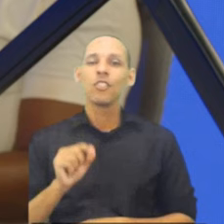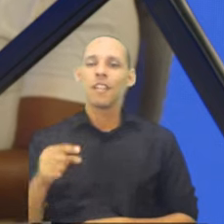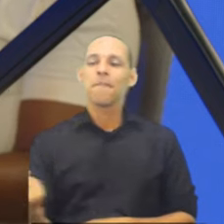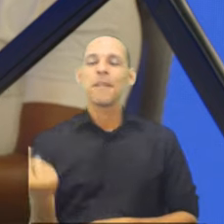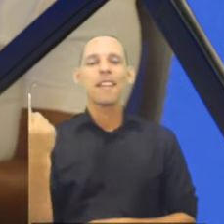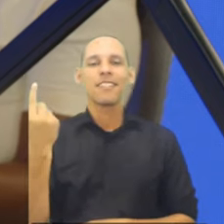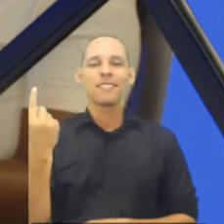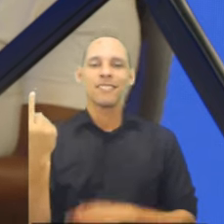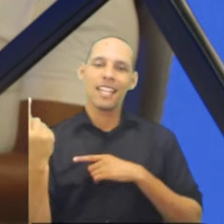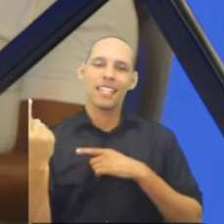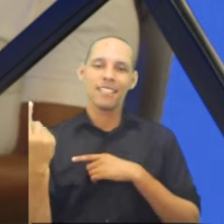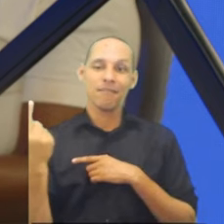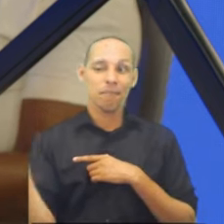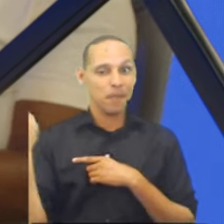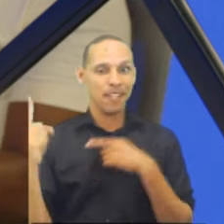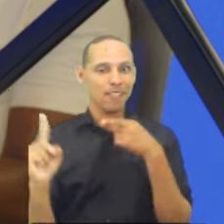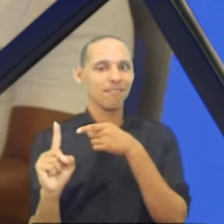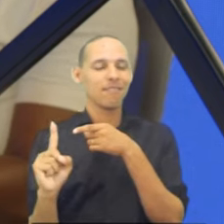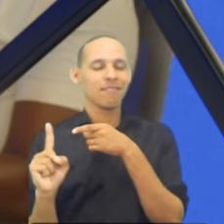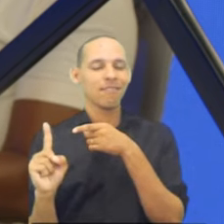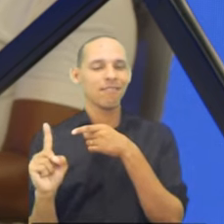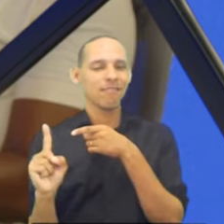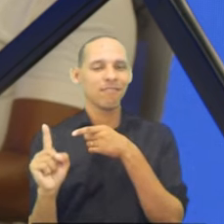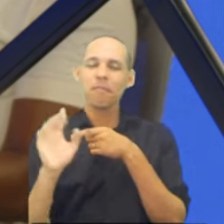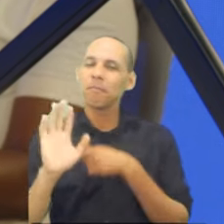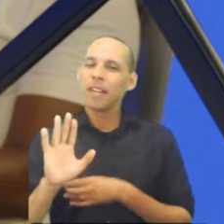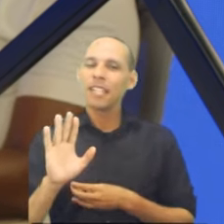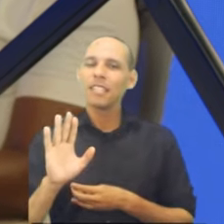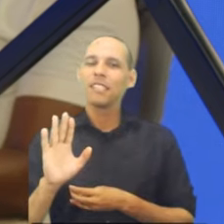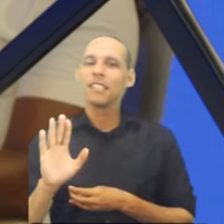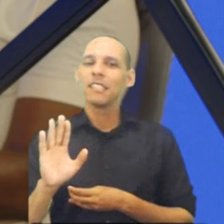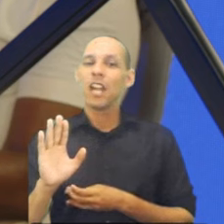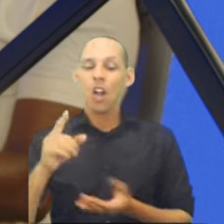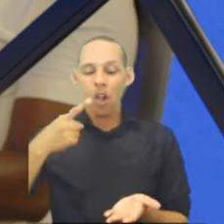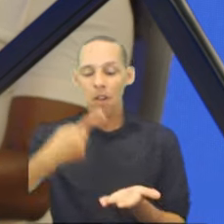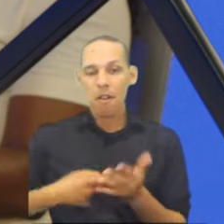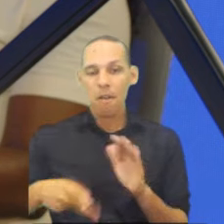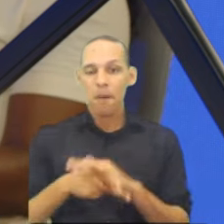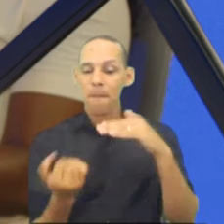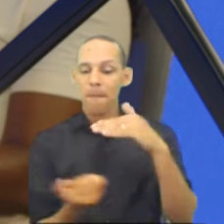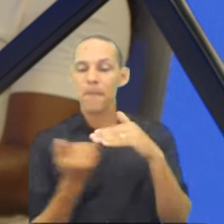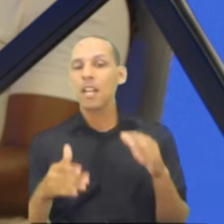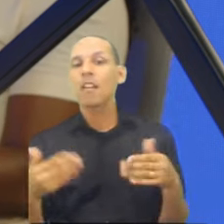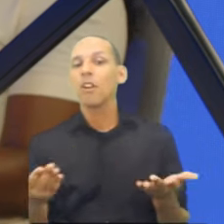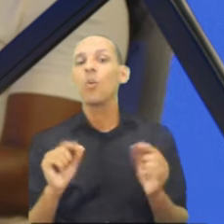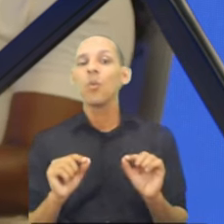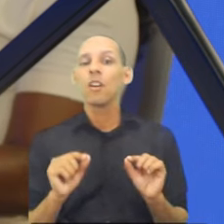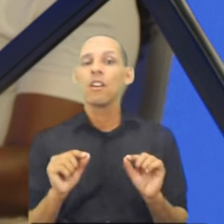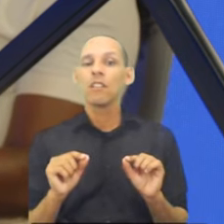o Number One Sim sim e aí qual é entender Qual é o compromisso da empresa Real